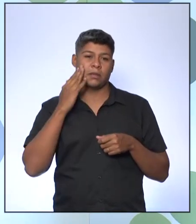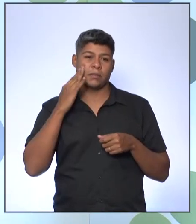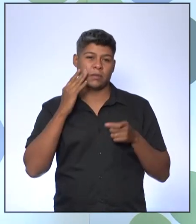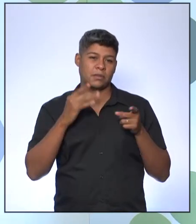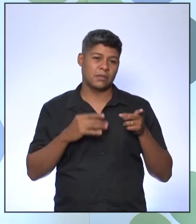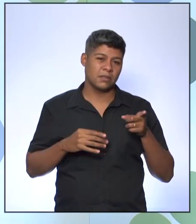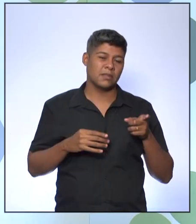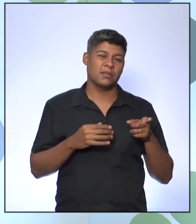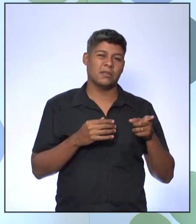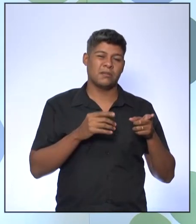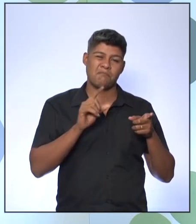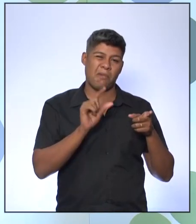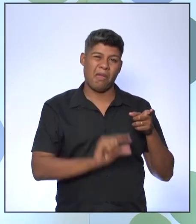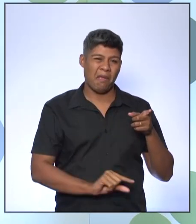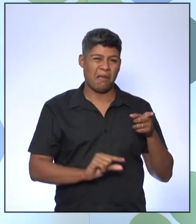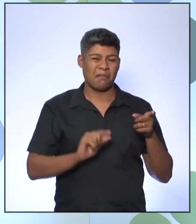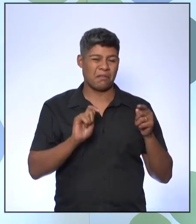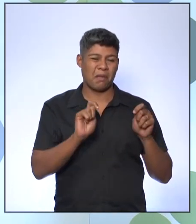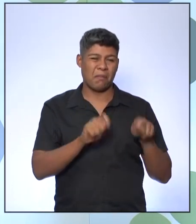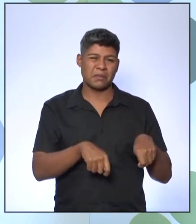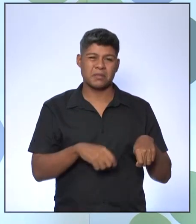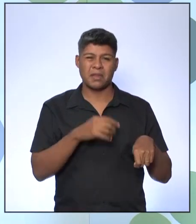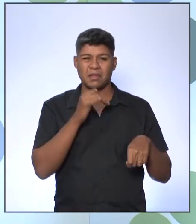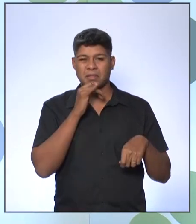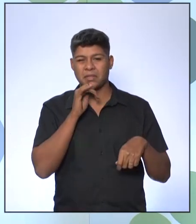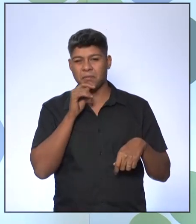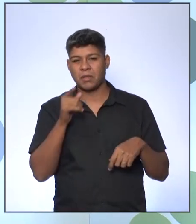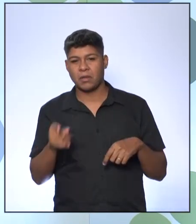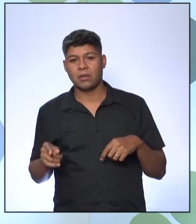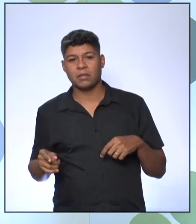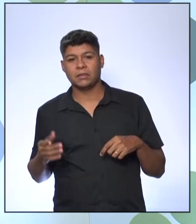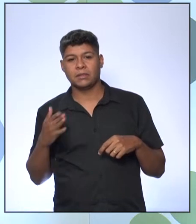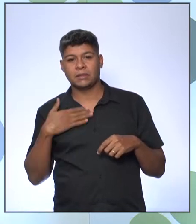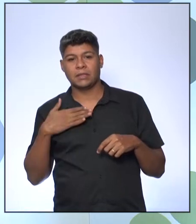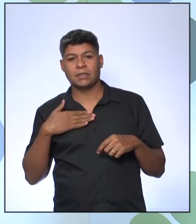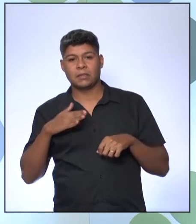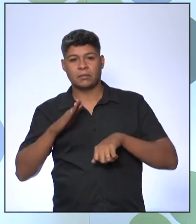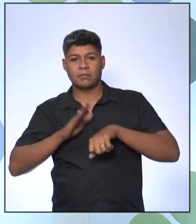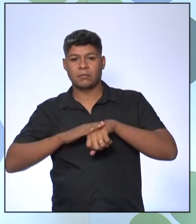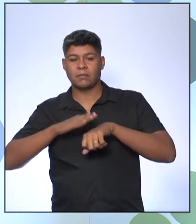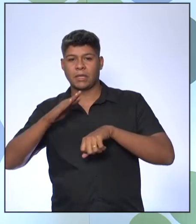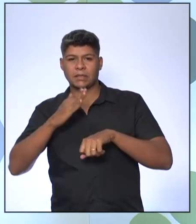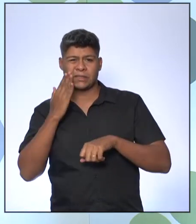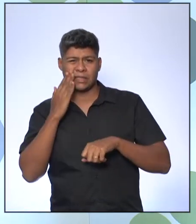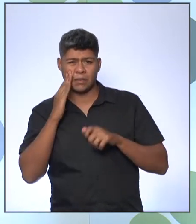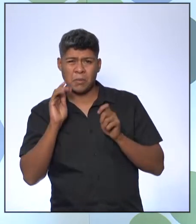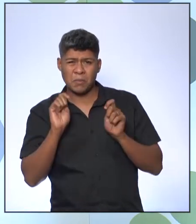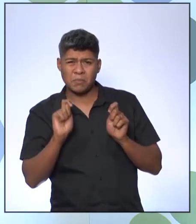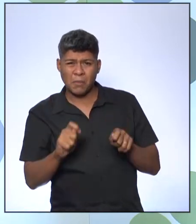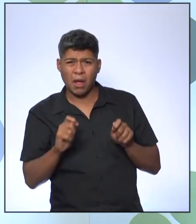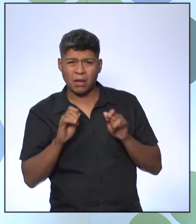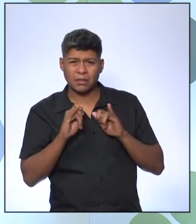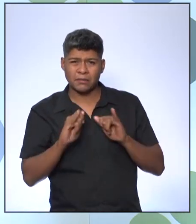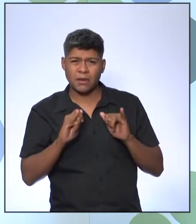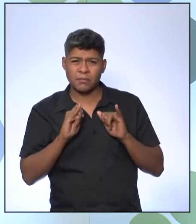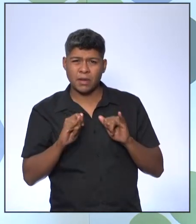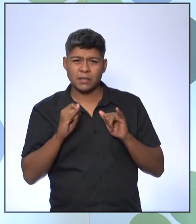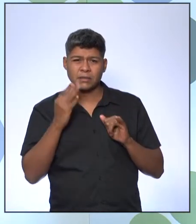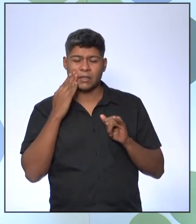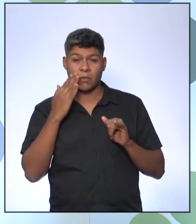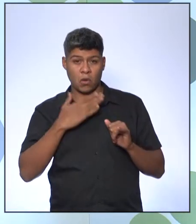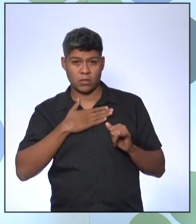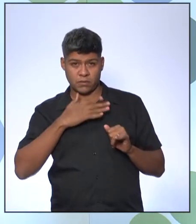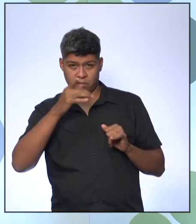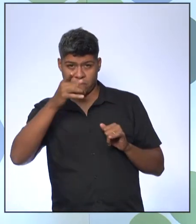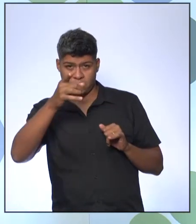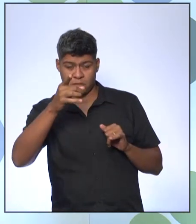tem menos capacidade. Então você poderia dizer, ó, esse cara consome muito mais que esse? Será que você seria capaz de me informar isso? Então eu gostaria